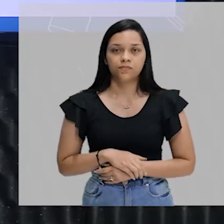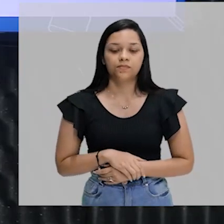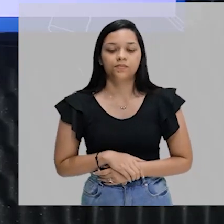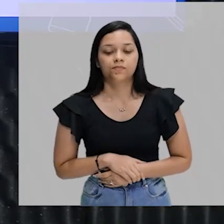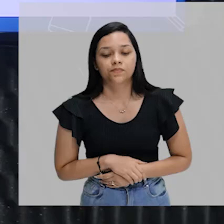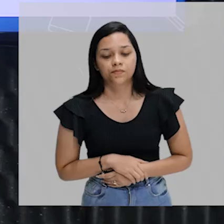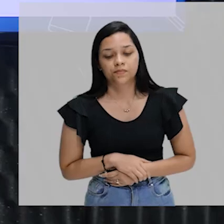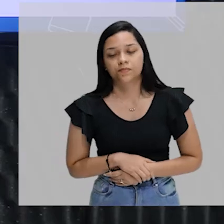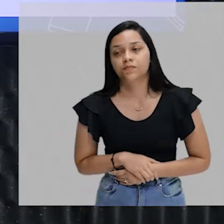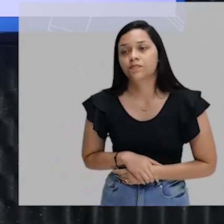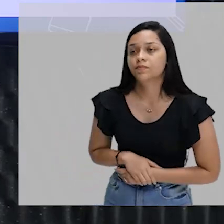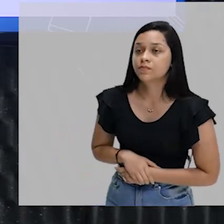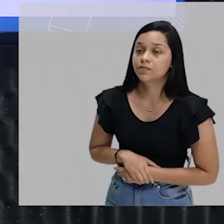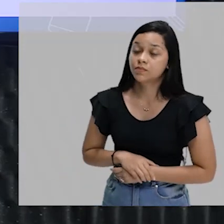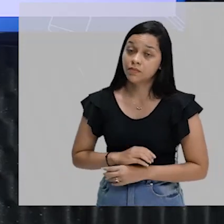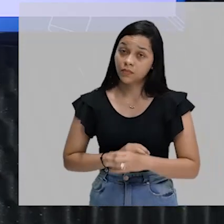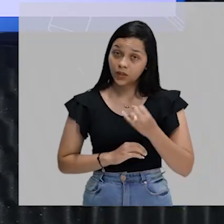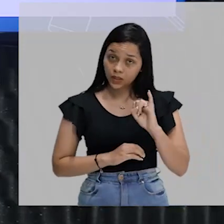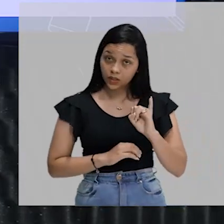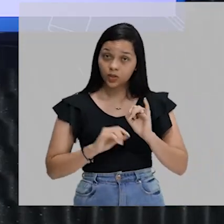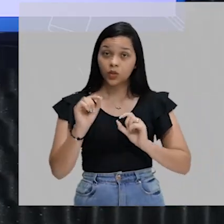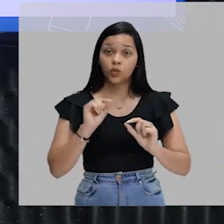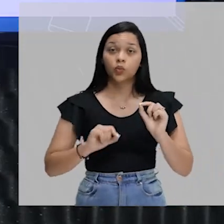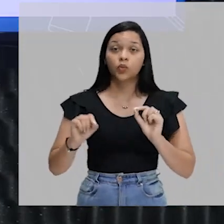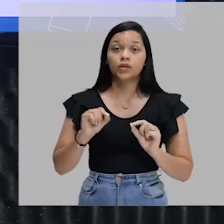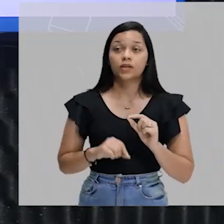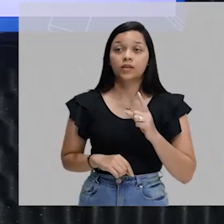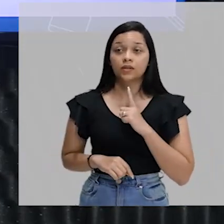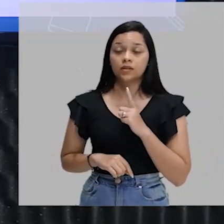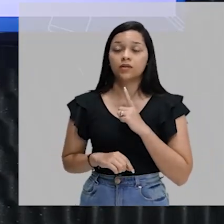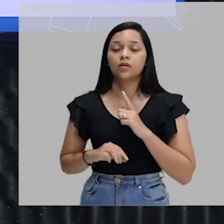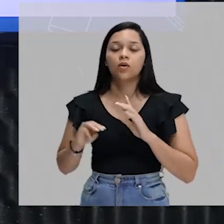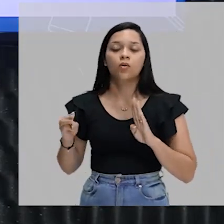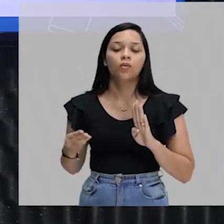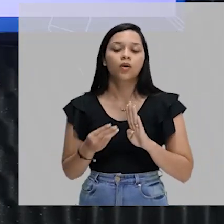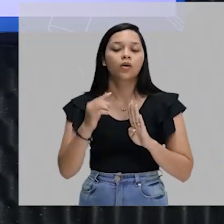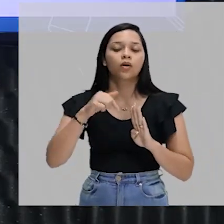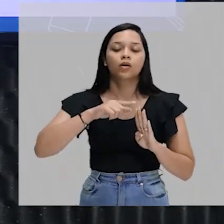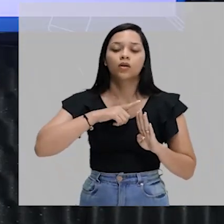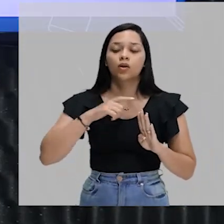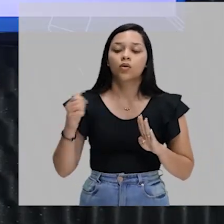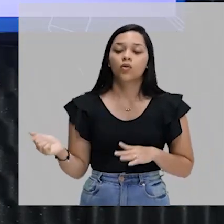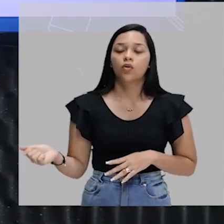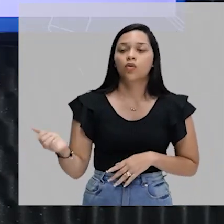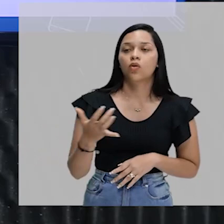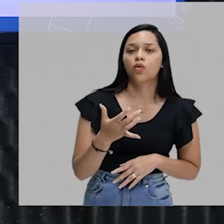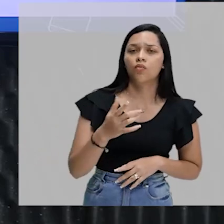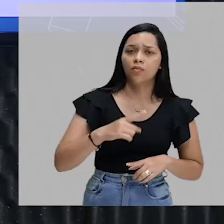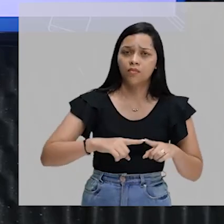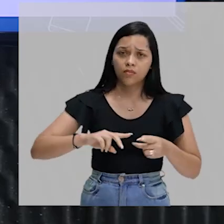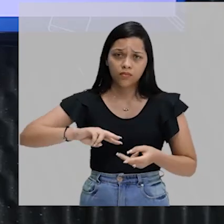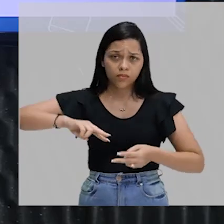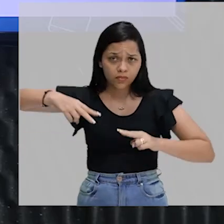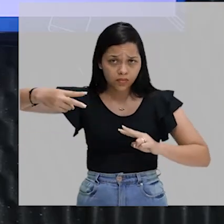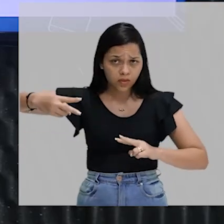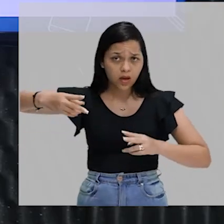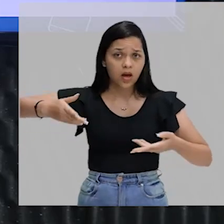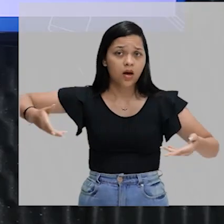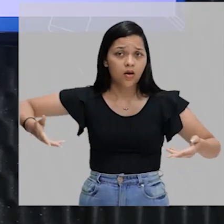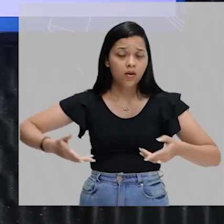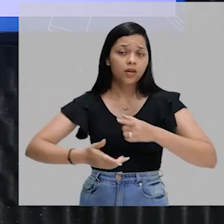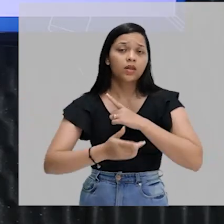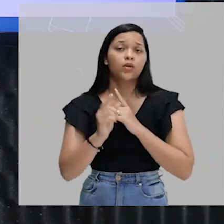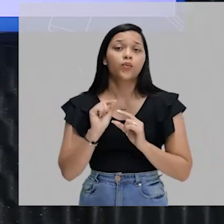indústria. Pessoal, se eu coloquei numa bactéria um novo material genético, essa bactéria agora ela